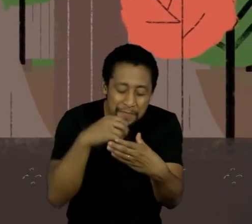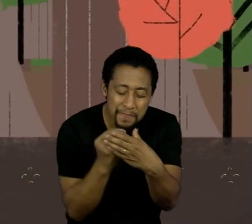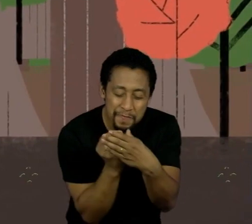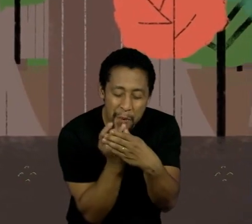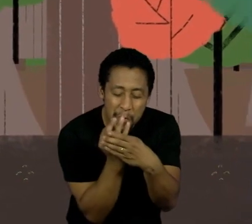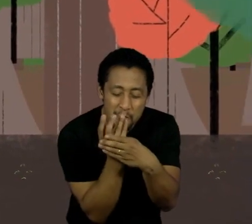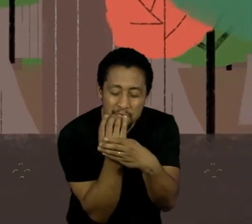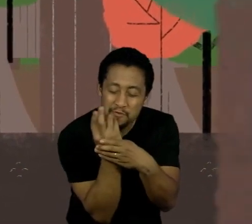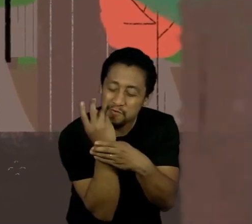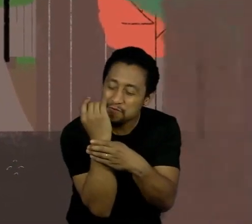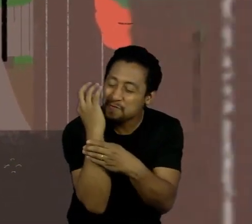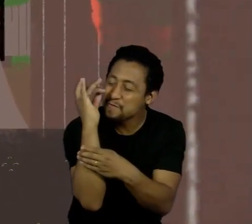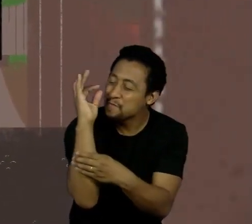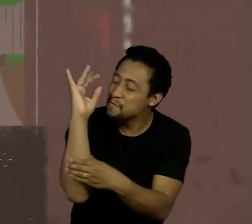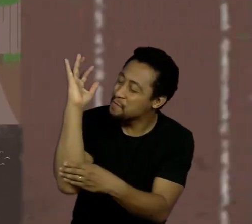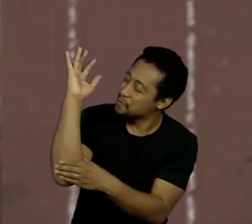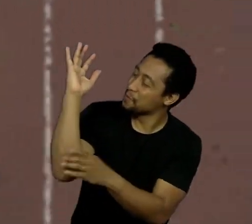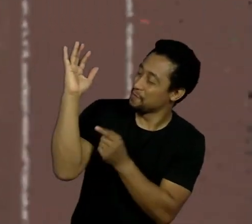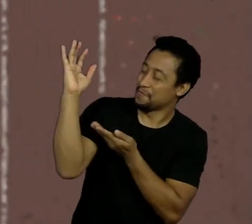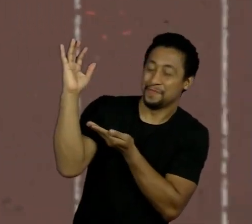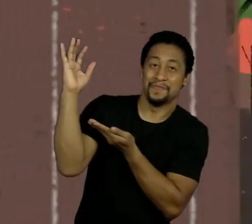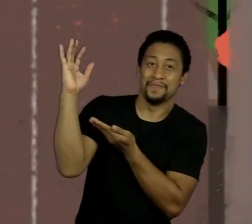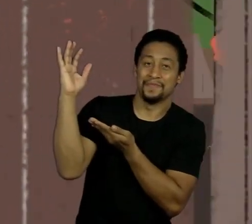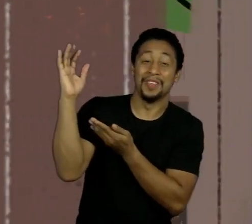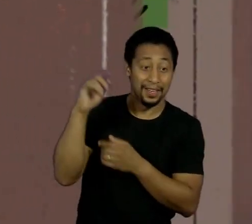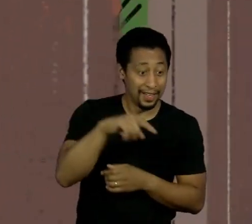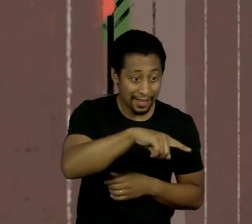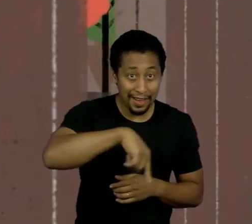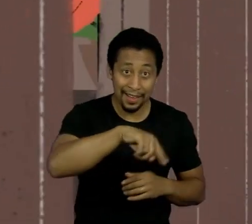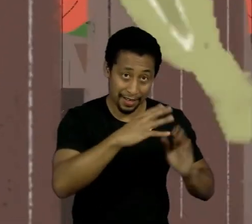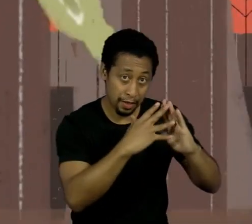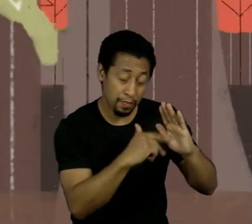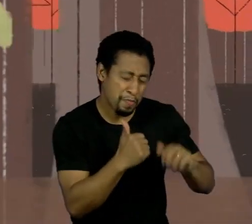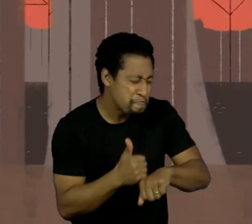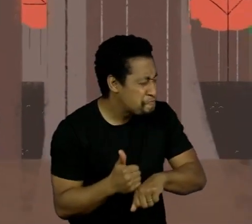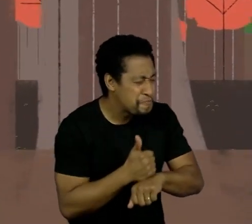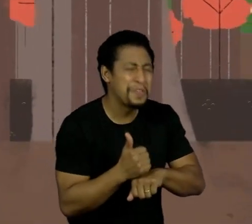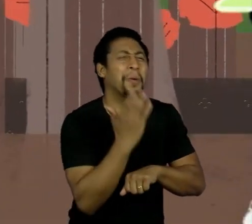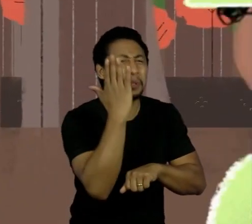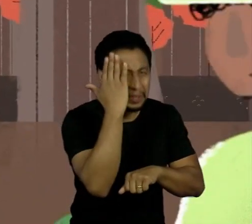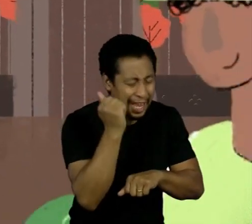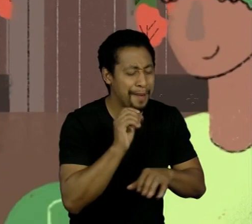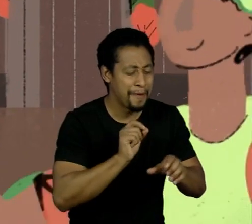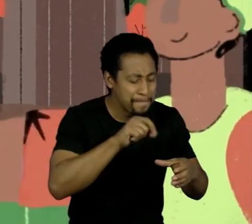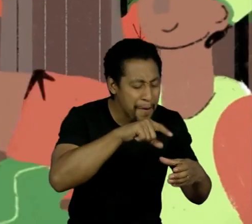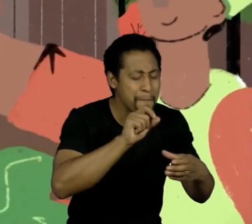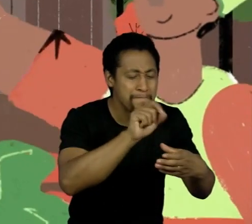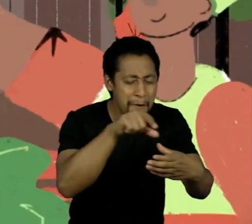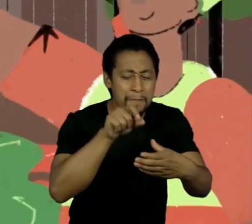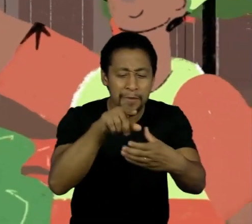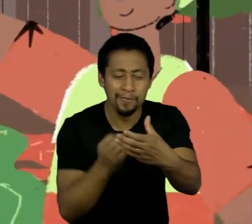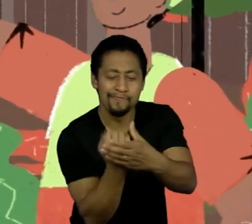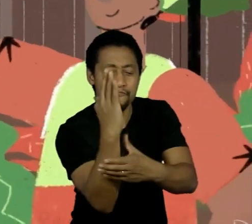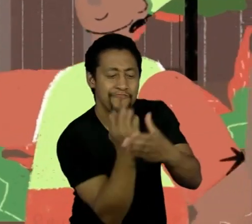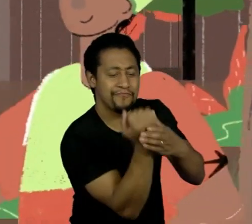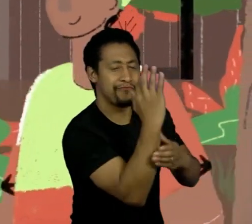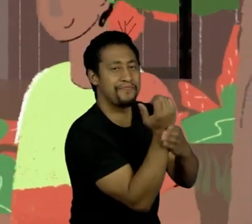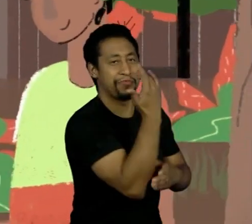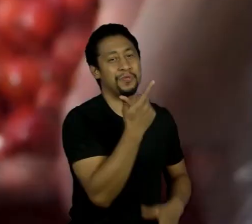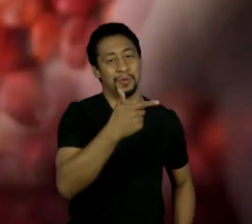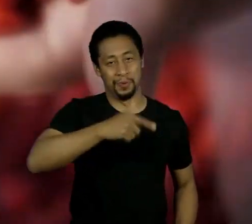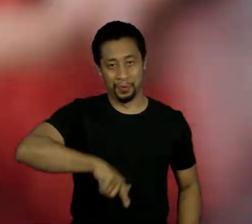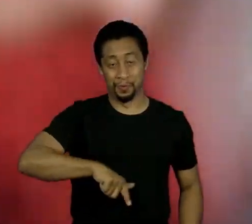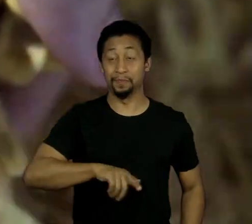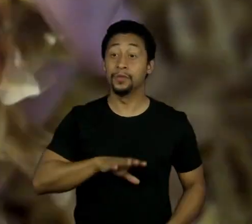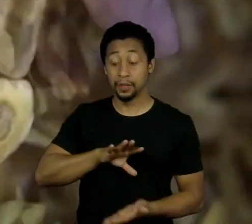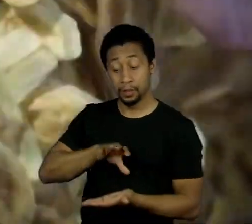Eles sabem como me transformar em floresta. O Instituto Socioambiental apoia o trabalho dos quilombolas,